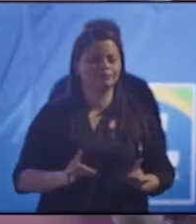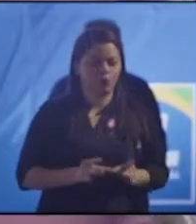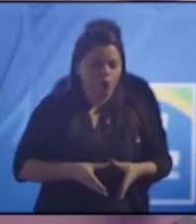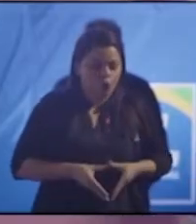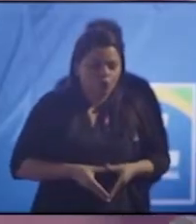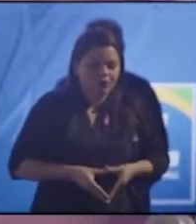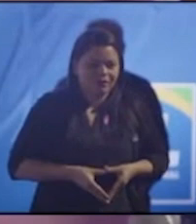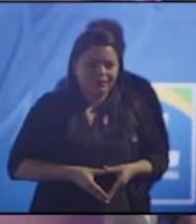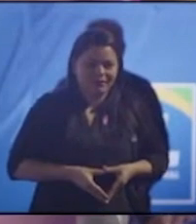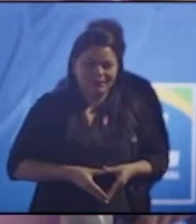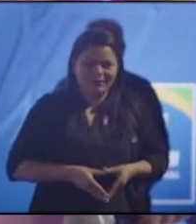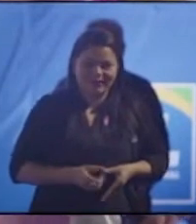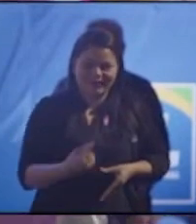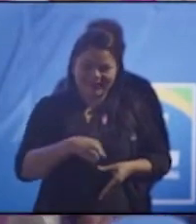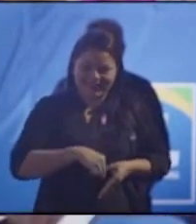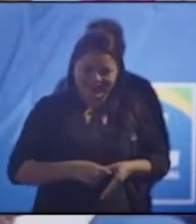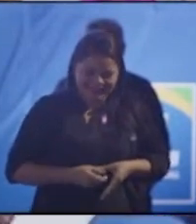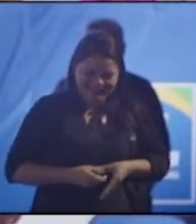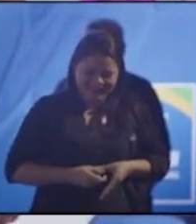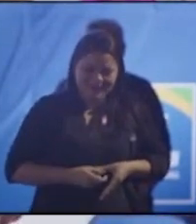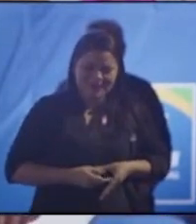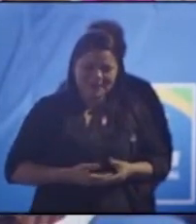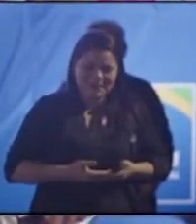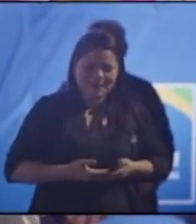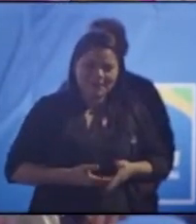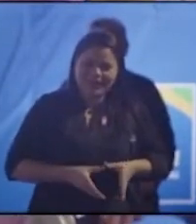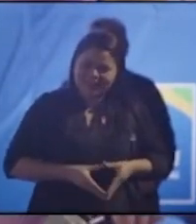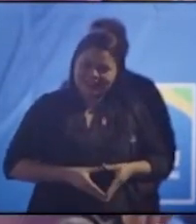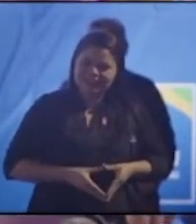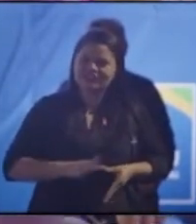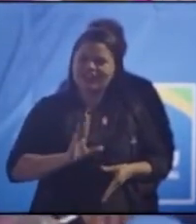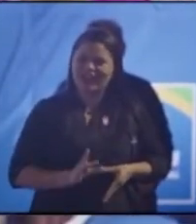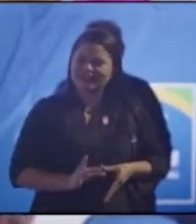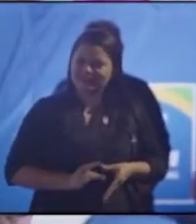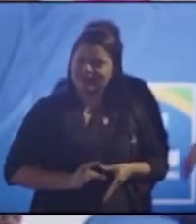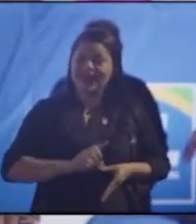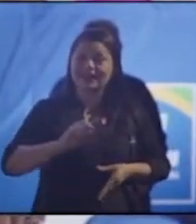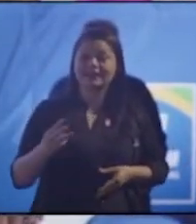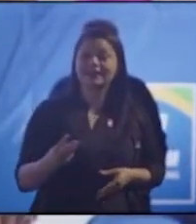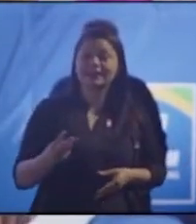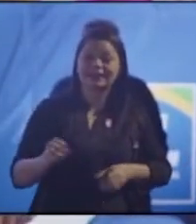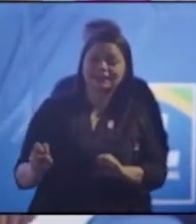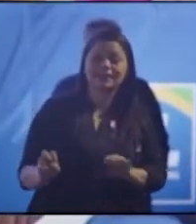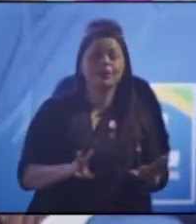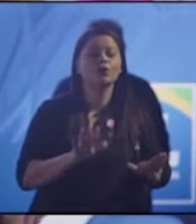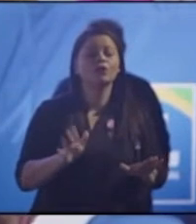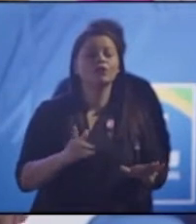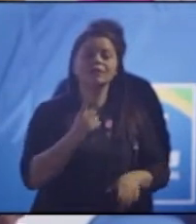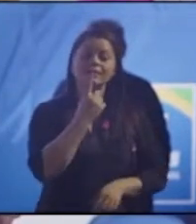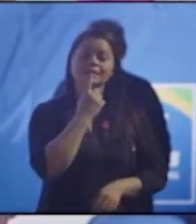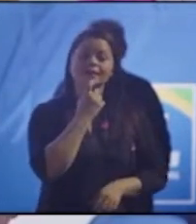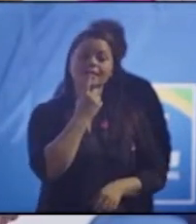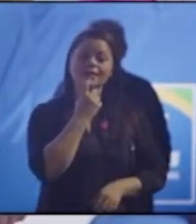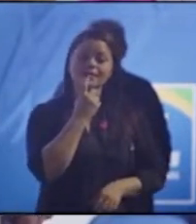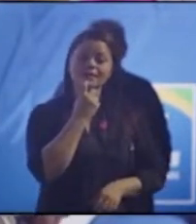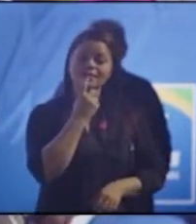mãe. Na semana 3, os vasos sanguíneos e células sexuais se